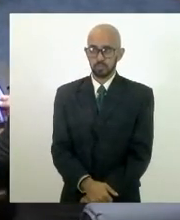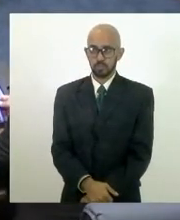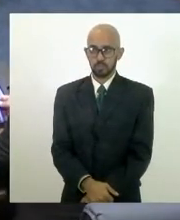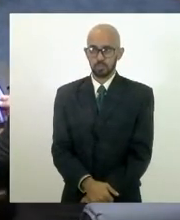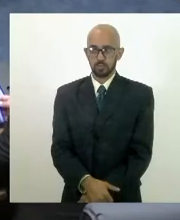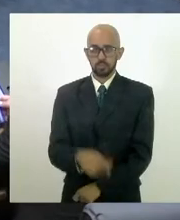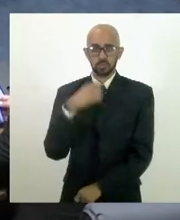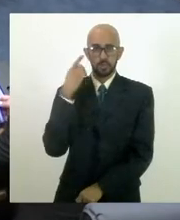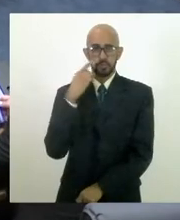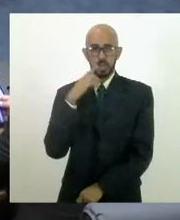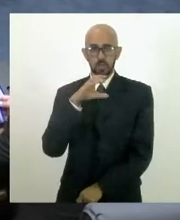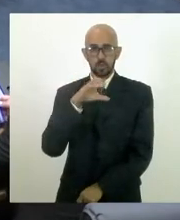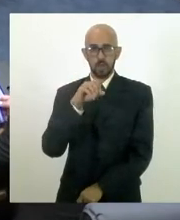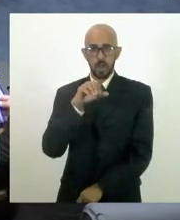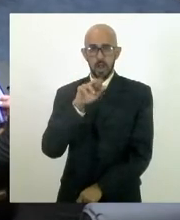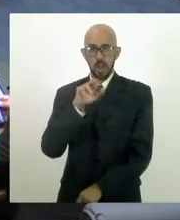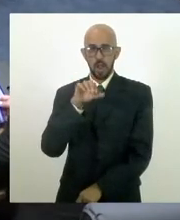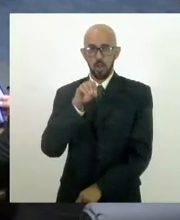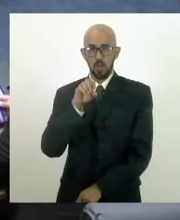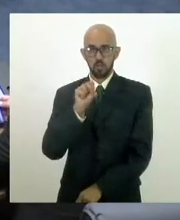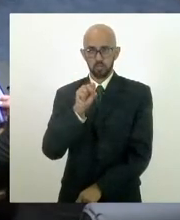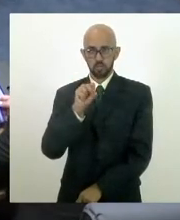Deputado Carlos Macedo.